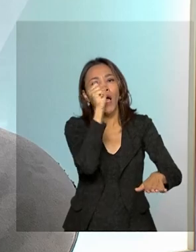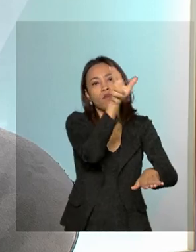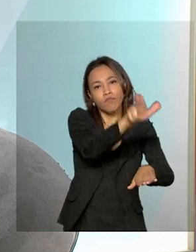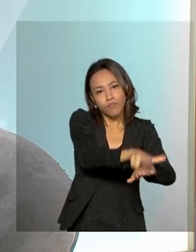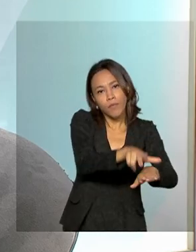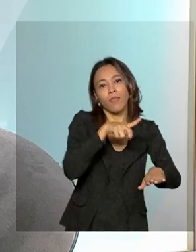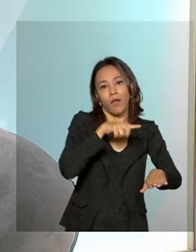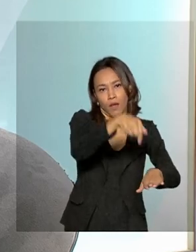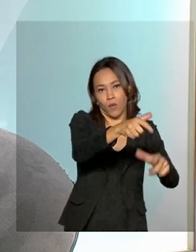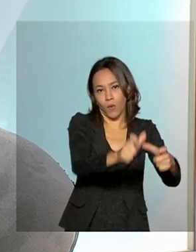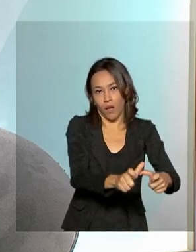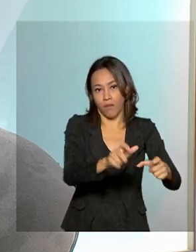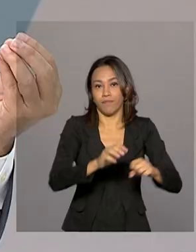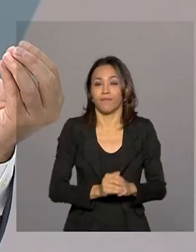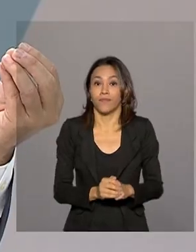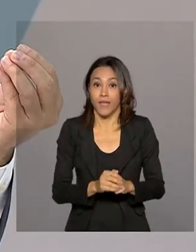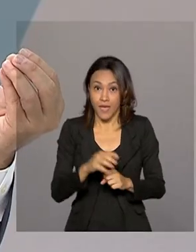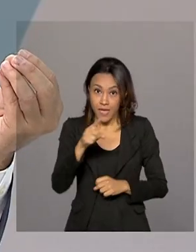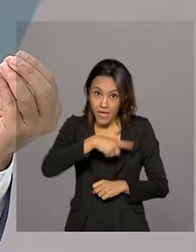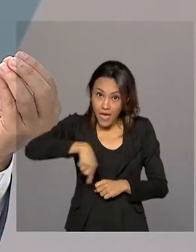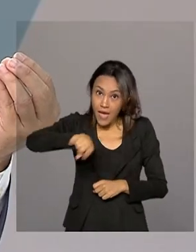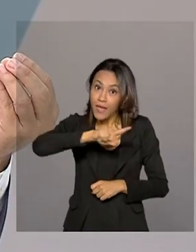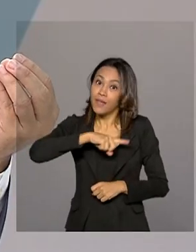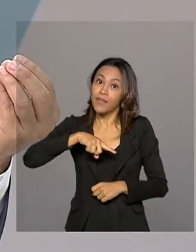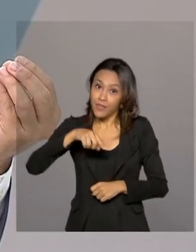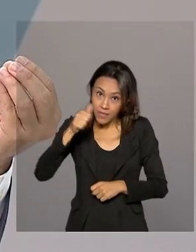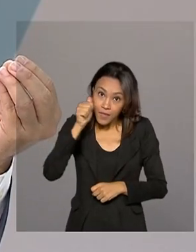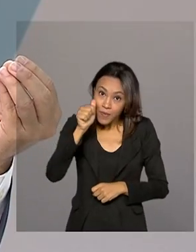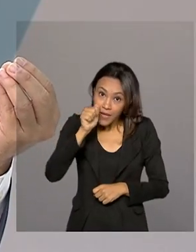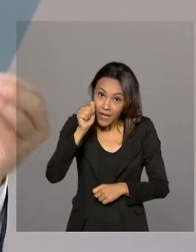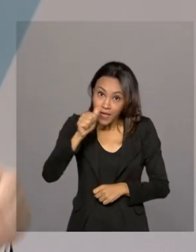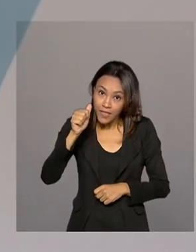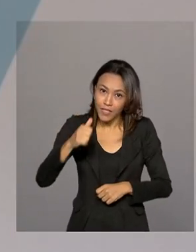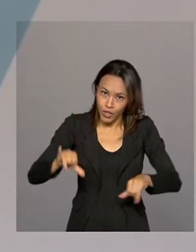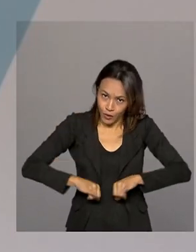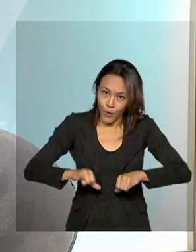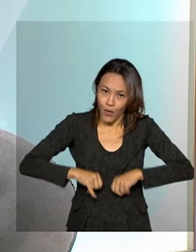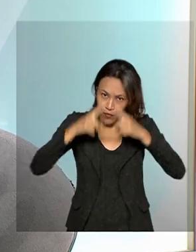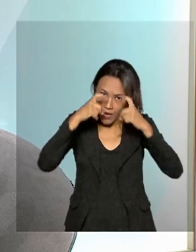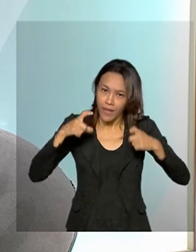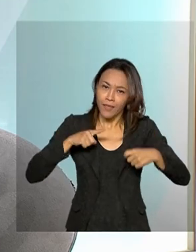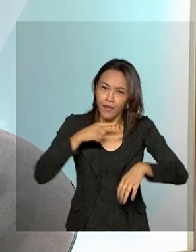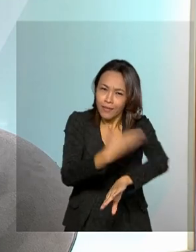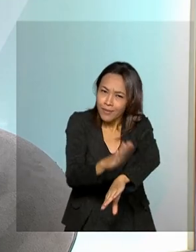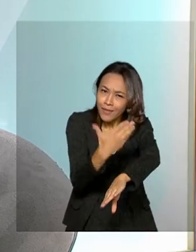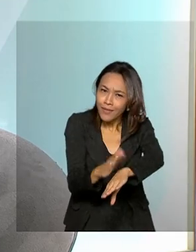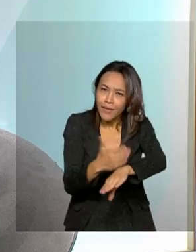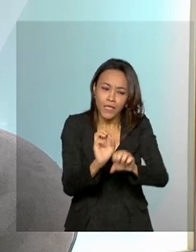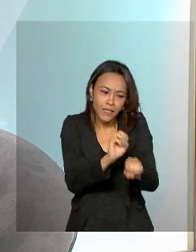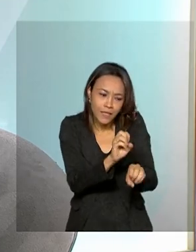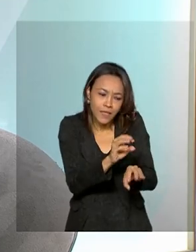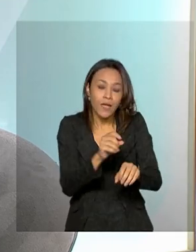te falar uma coisa que eu estou fazendo. E elas são capacitadas também. Também, porque muitas mulheres,